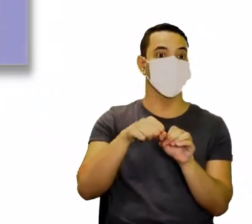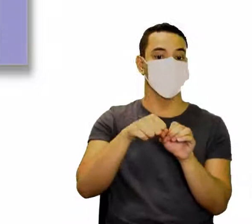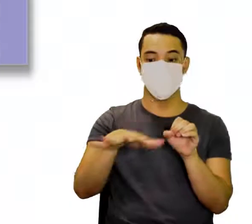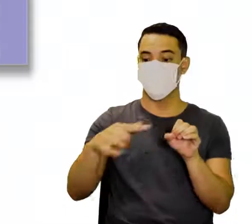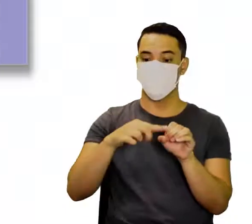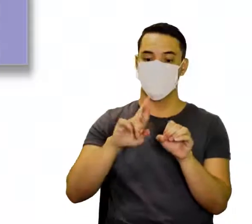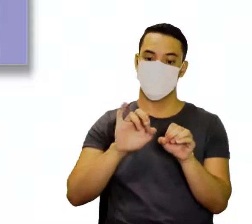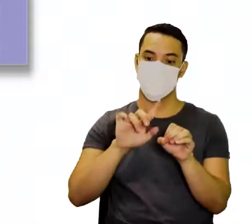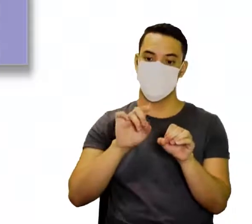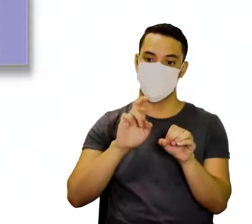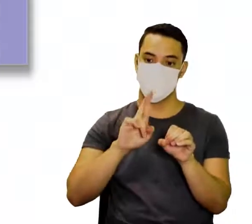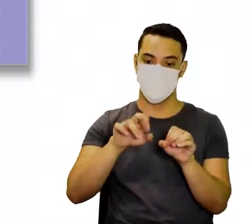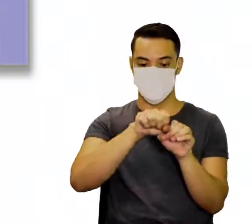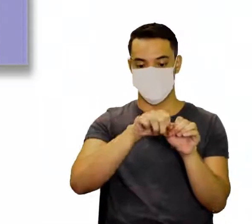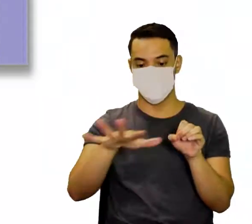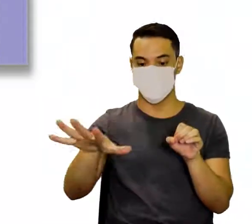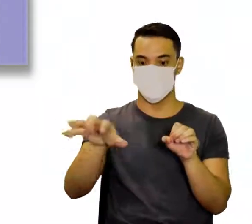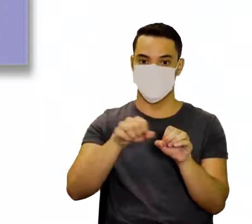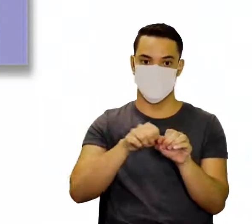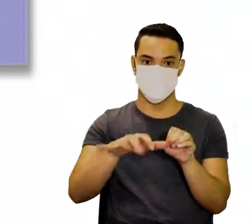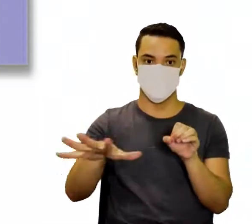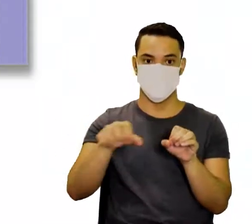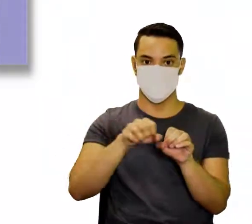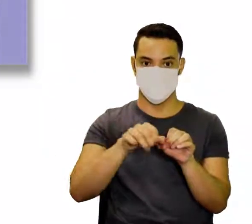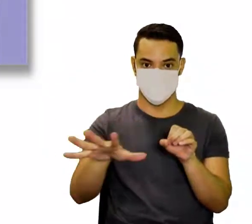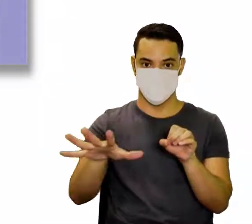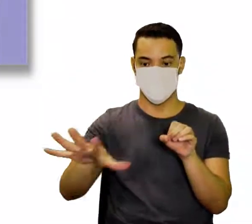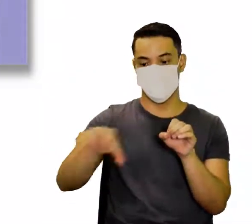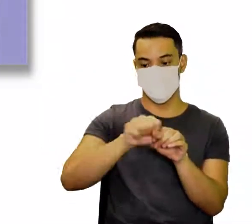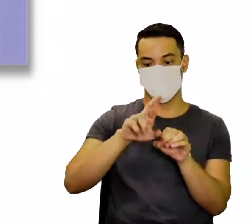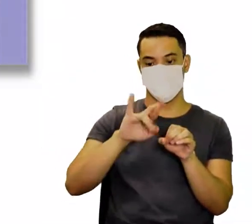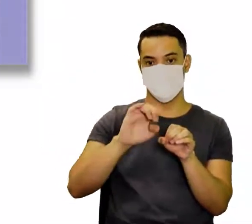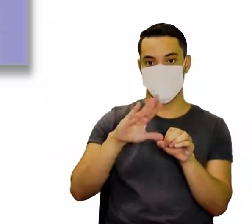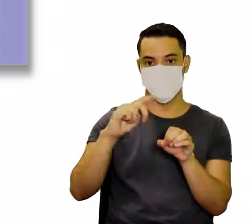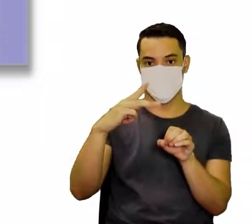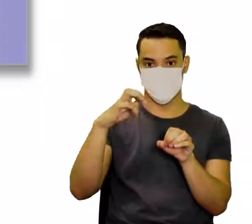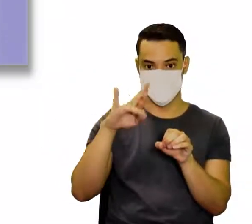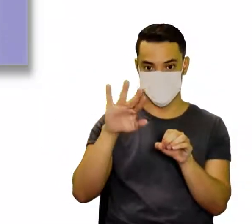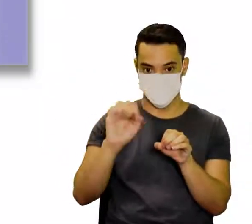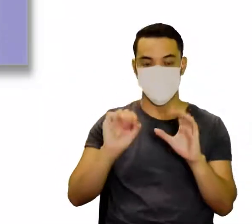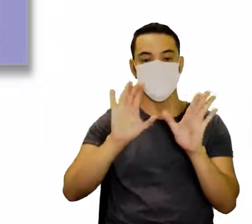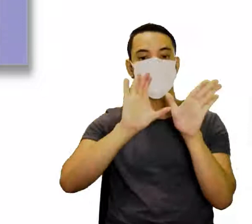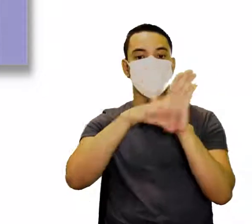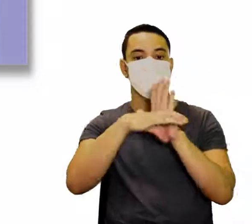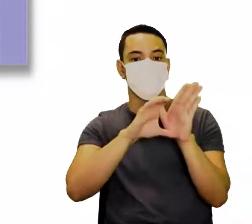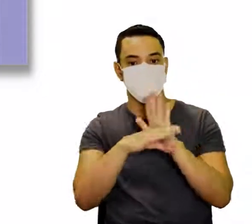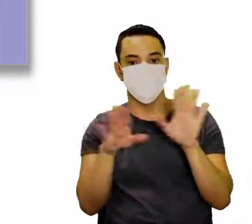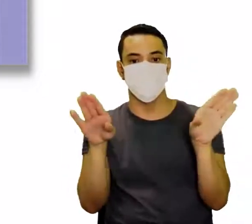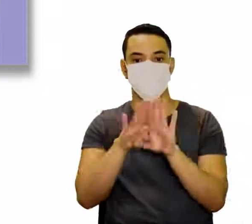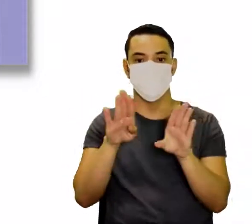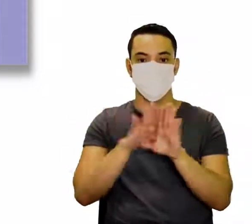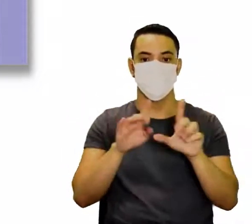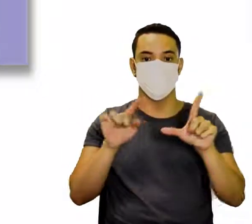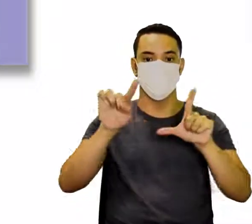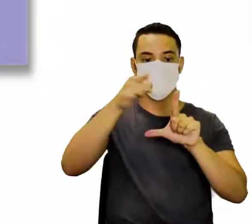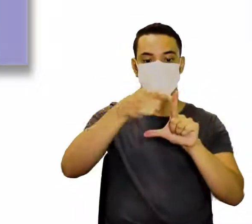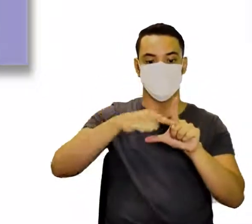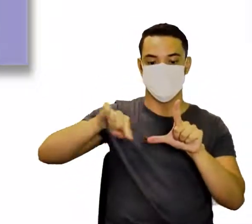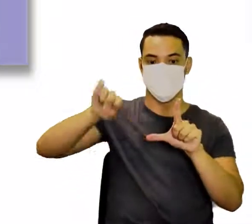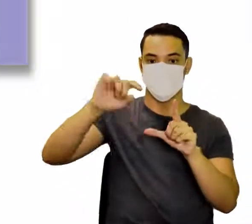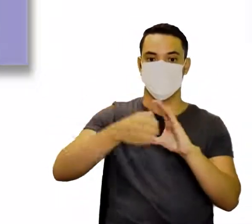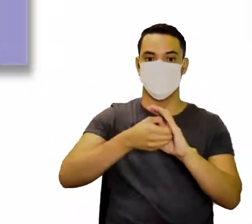Vamos trabalhar o conceito de gerador elétrico, curva característica de um gráfico de gerador